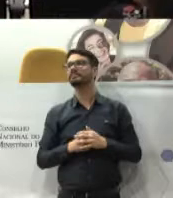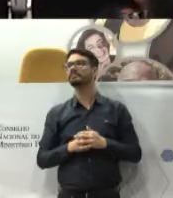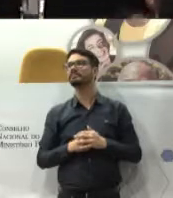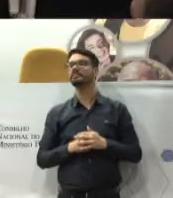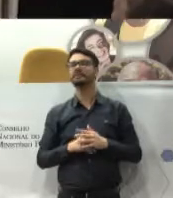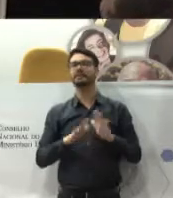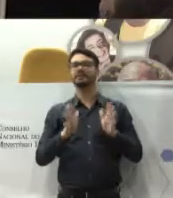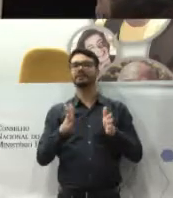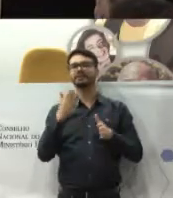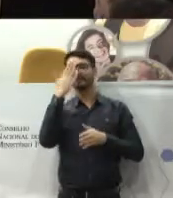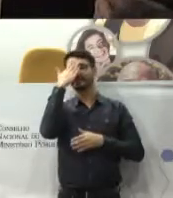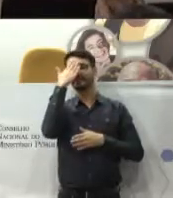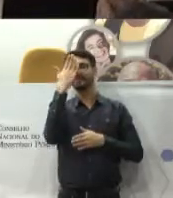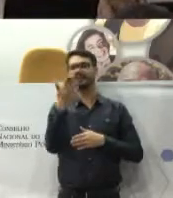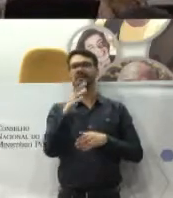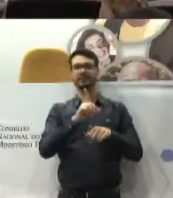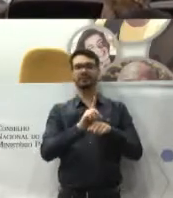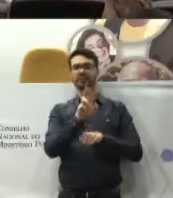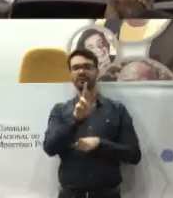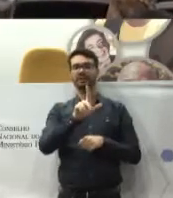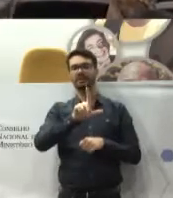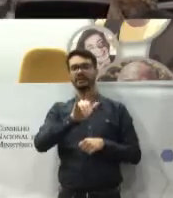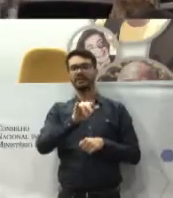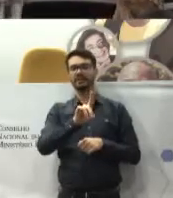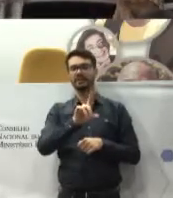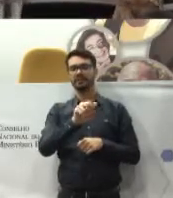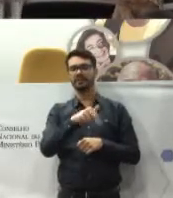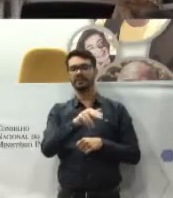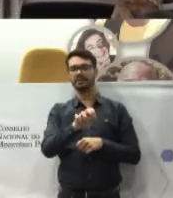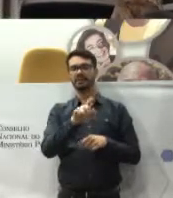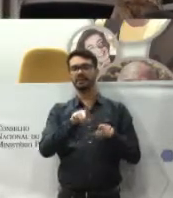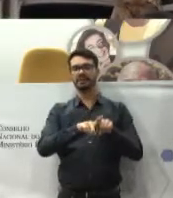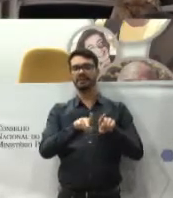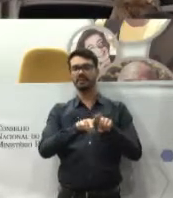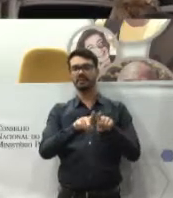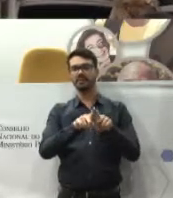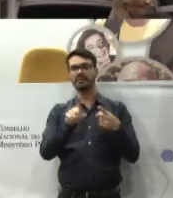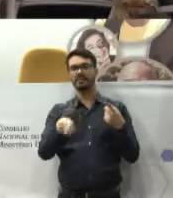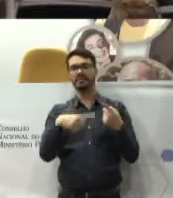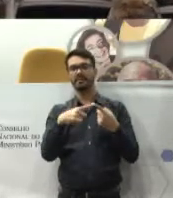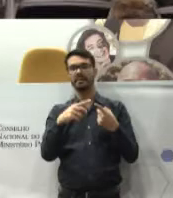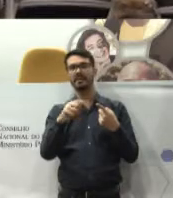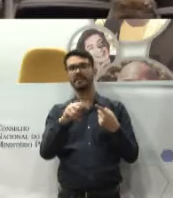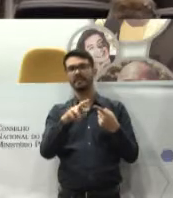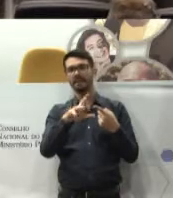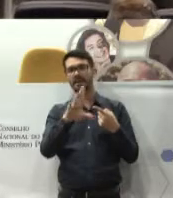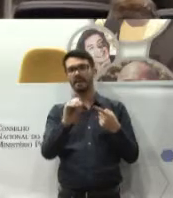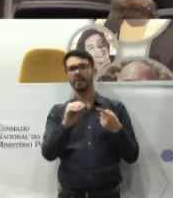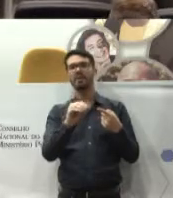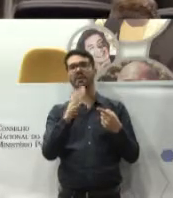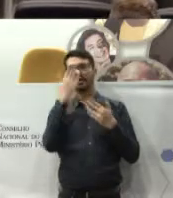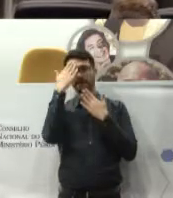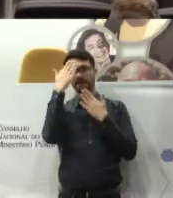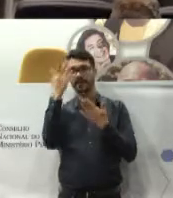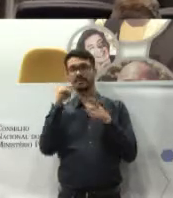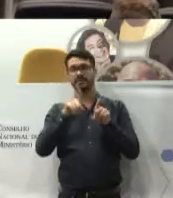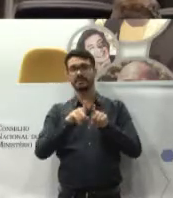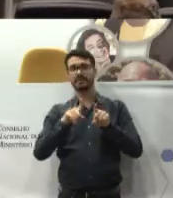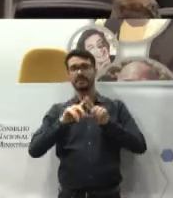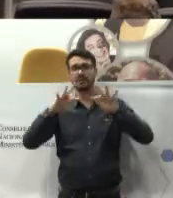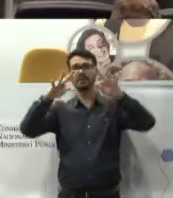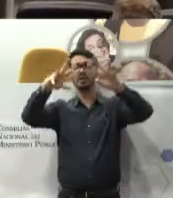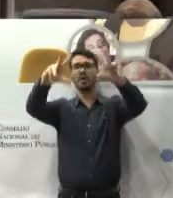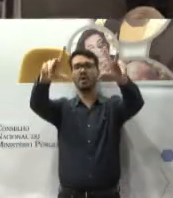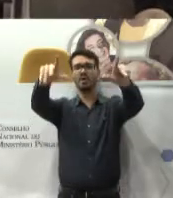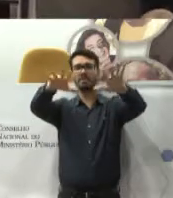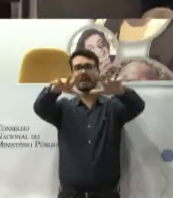Já agradecendo a doutora Ludiana e agradecendo aqui o doutor Renato Dresch, doutor Marco Antônio Teixeira, e agradecendo, obviamente, a todos